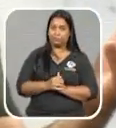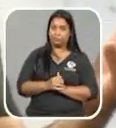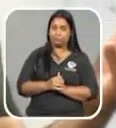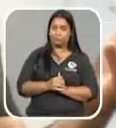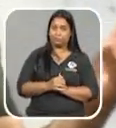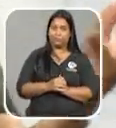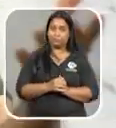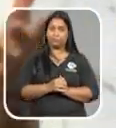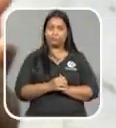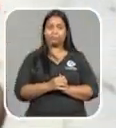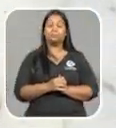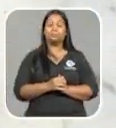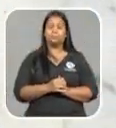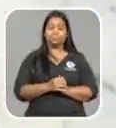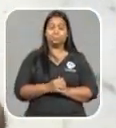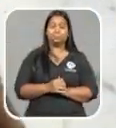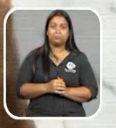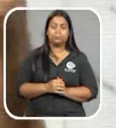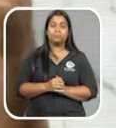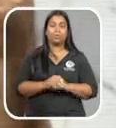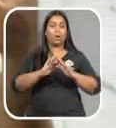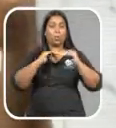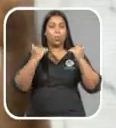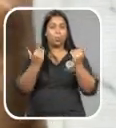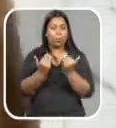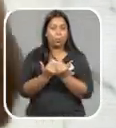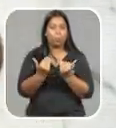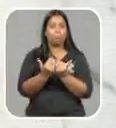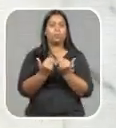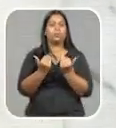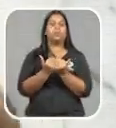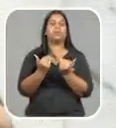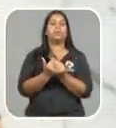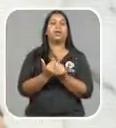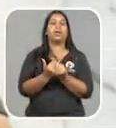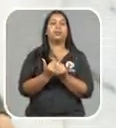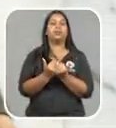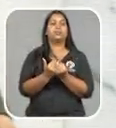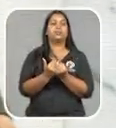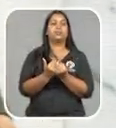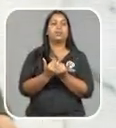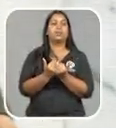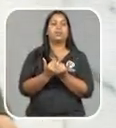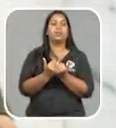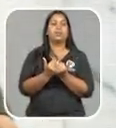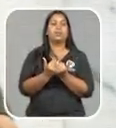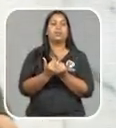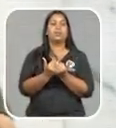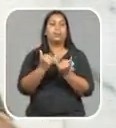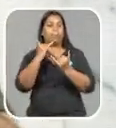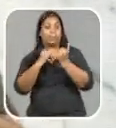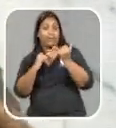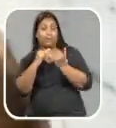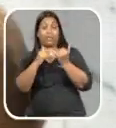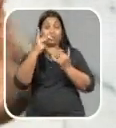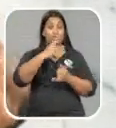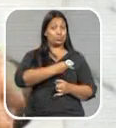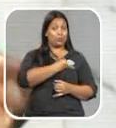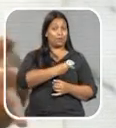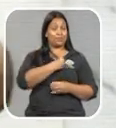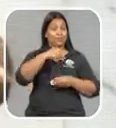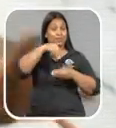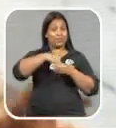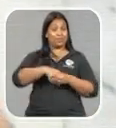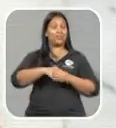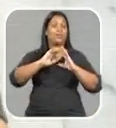comunidade está sendo, fica, metade da sua vida fica ali dentro daquela escola. Da escola. O futuro da cidade